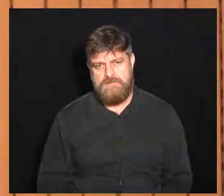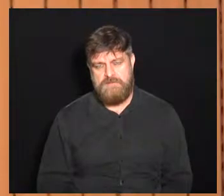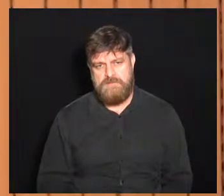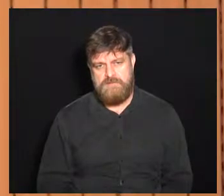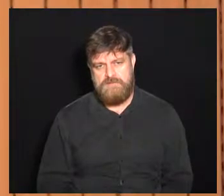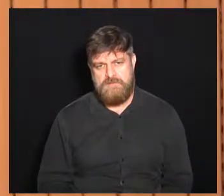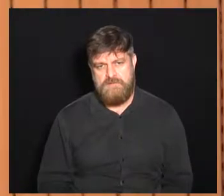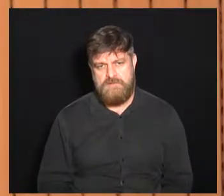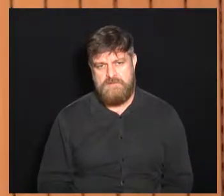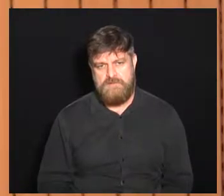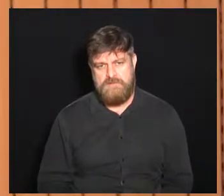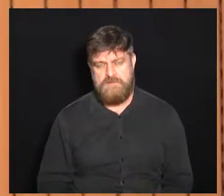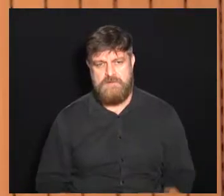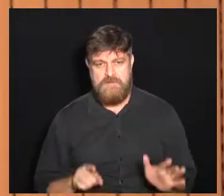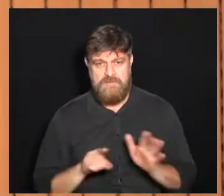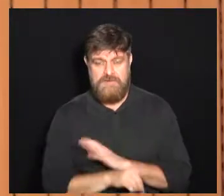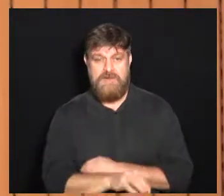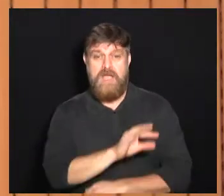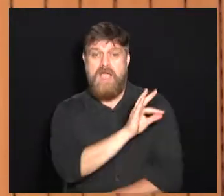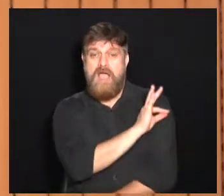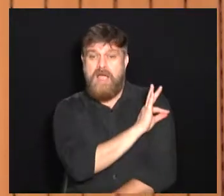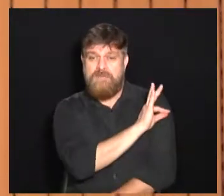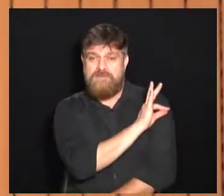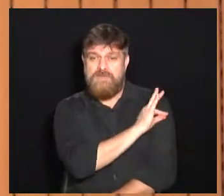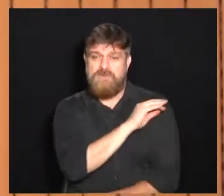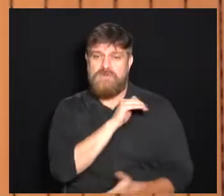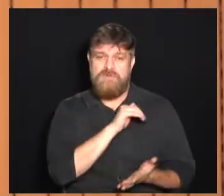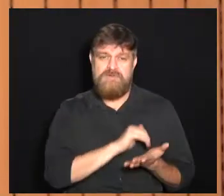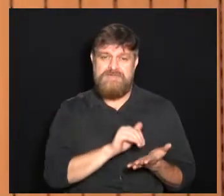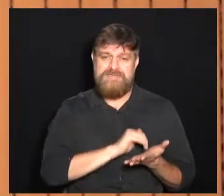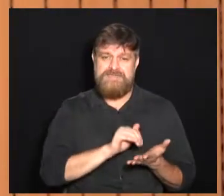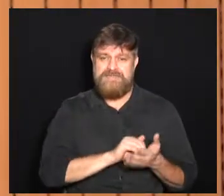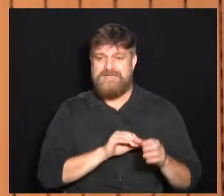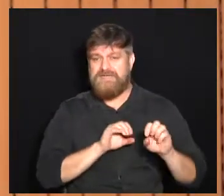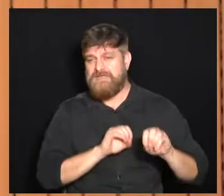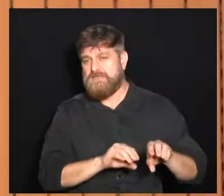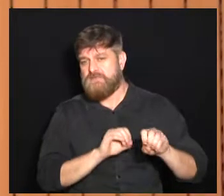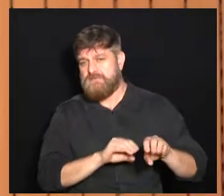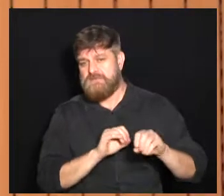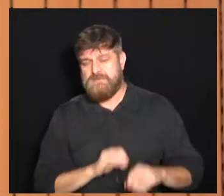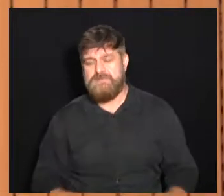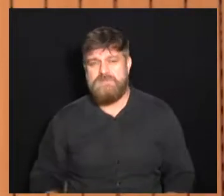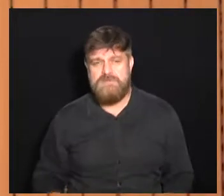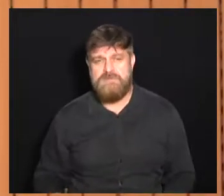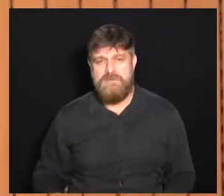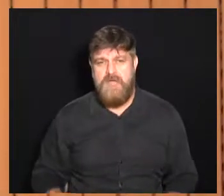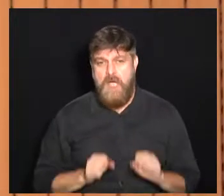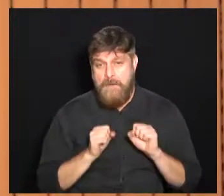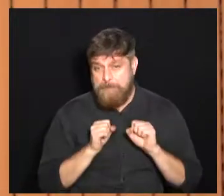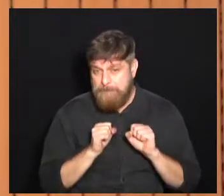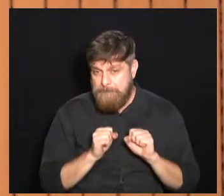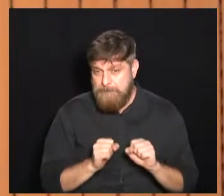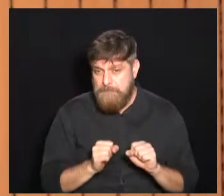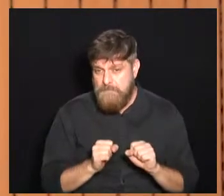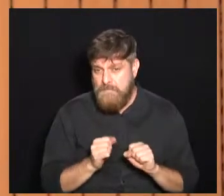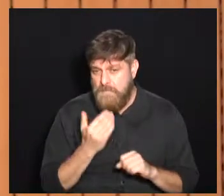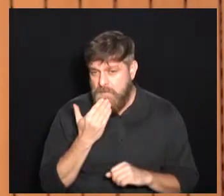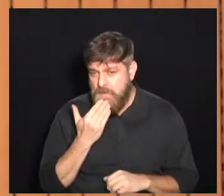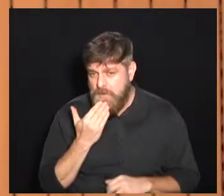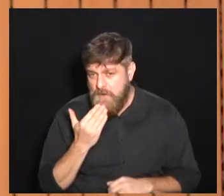Se a PMC, se a Prefeitura, se a Secretaria de Educação pode solicitar